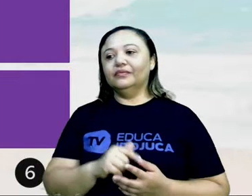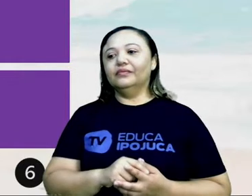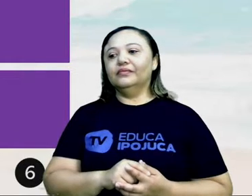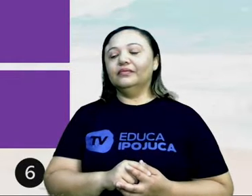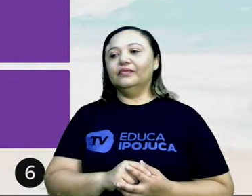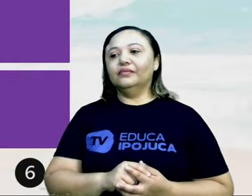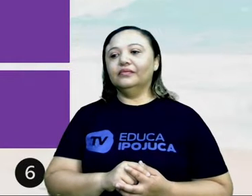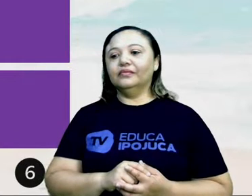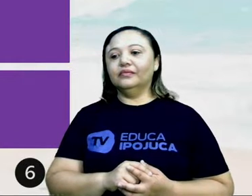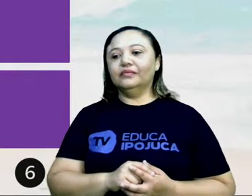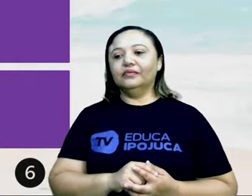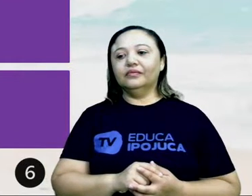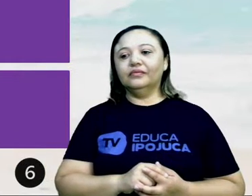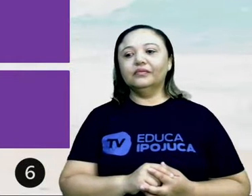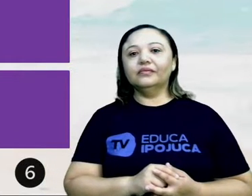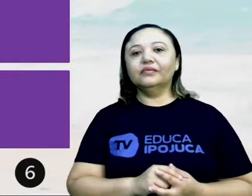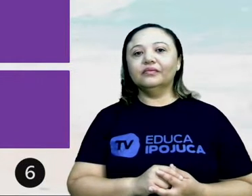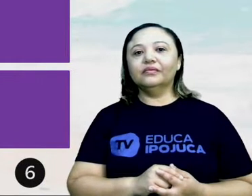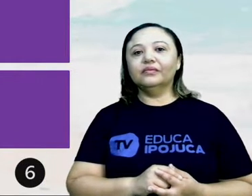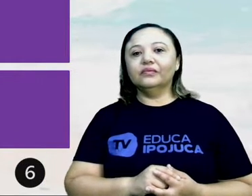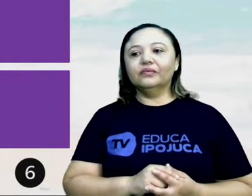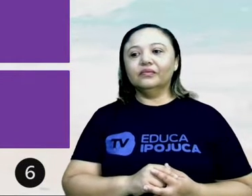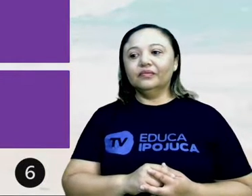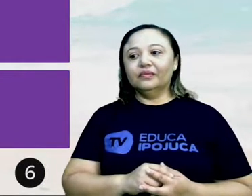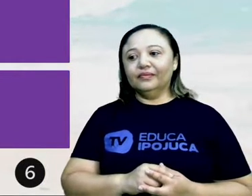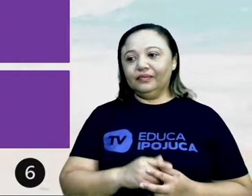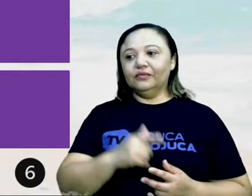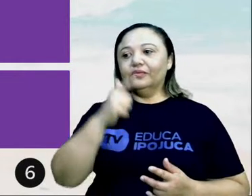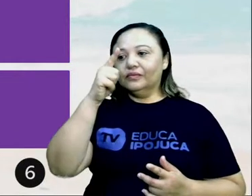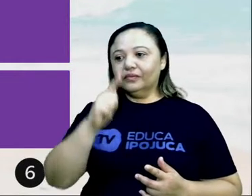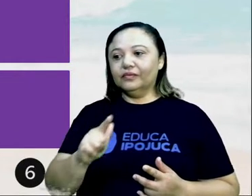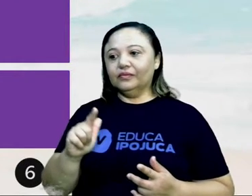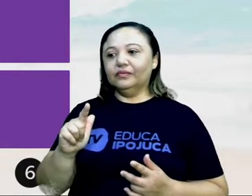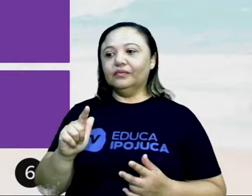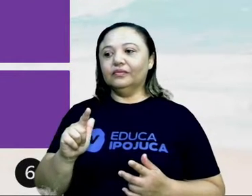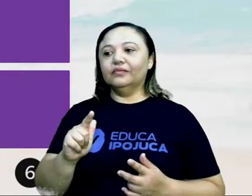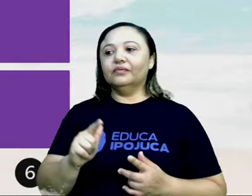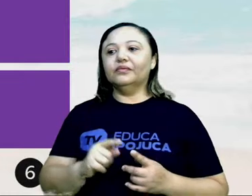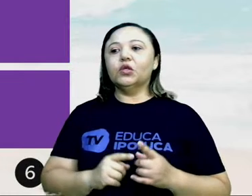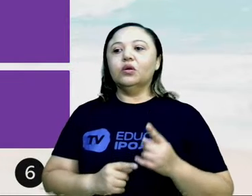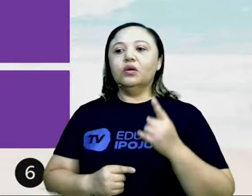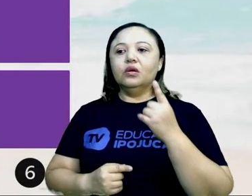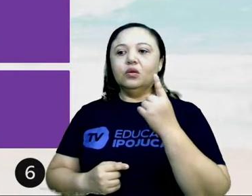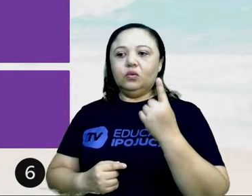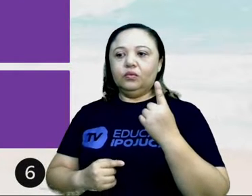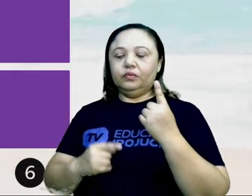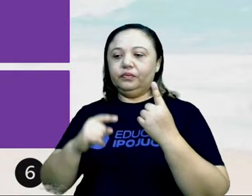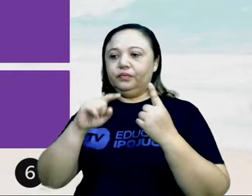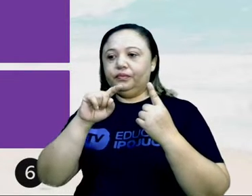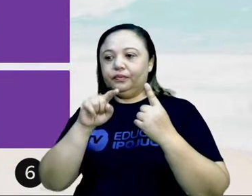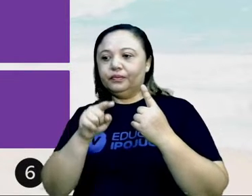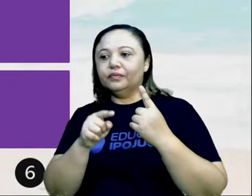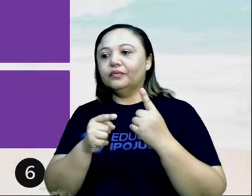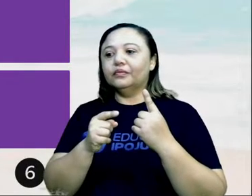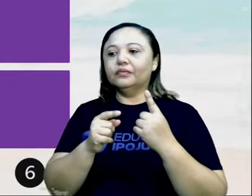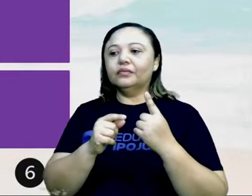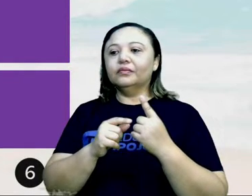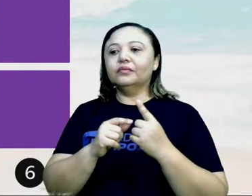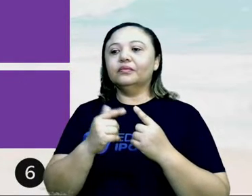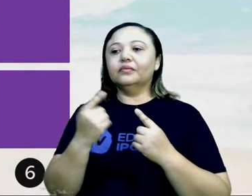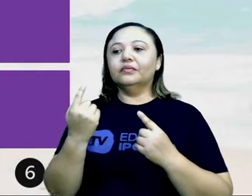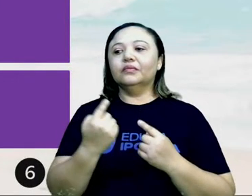duas peças iguais, as duas frutas iguais. Quer uma nova tentativa? Vamos lá. 1, 1 novamente? Tá